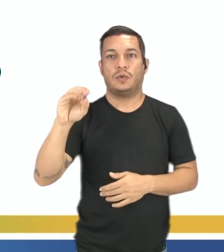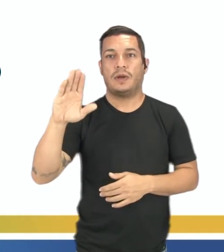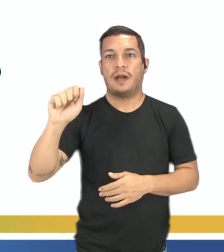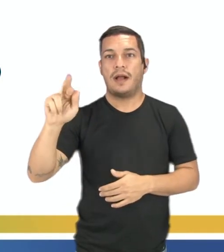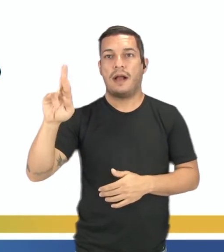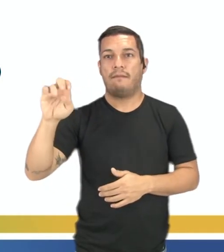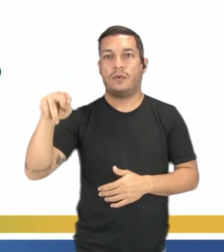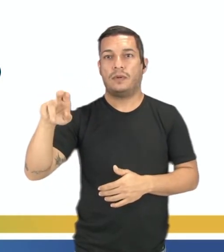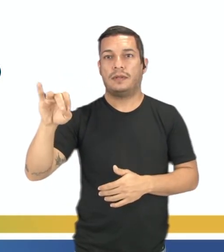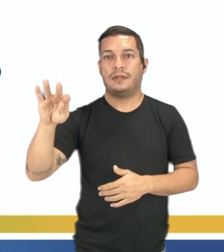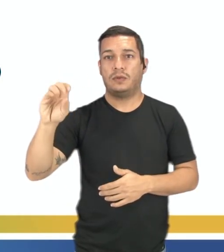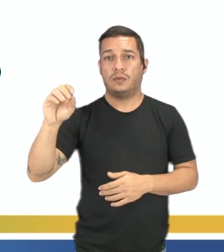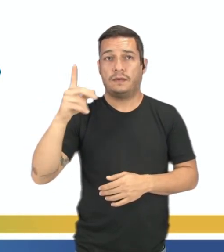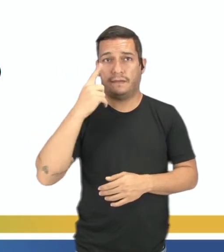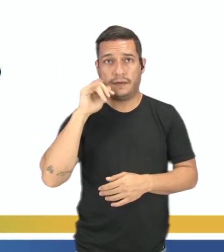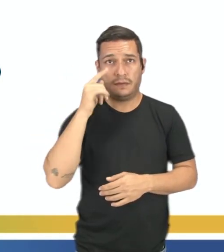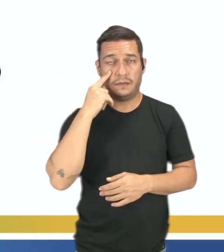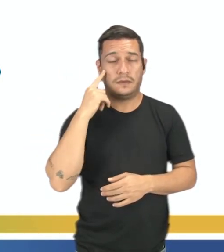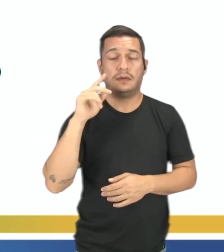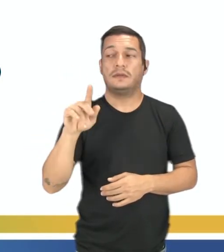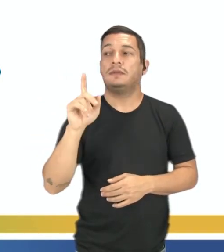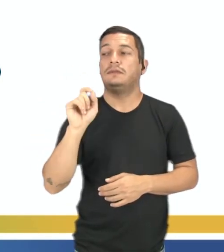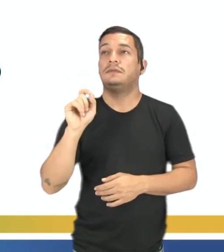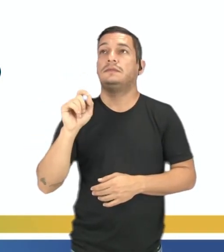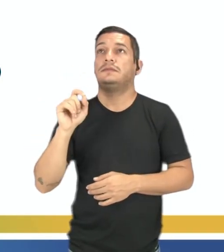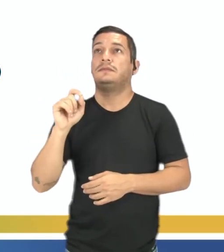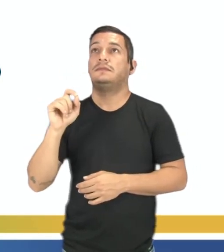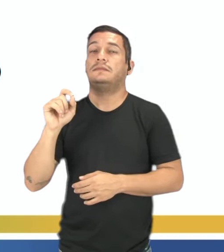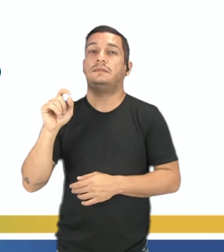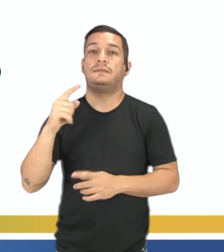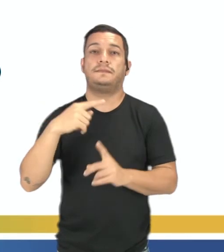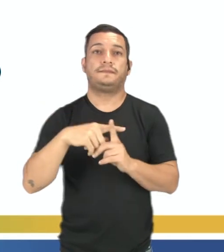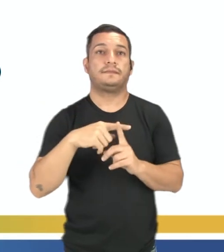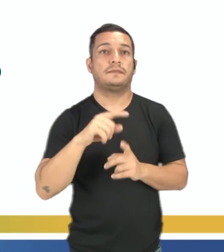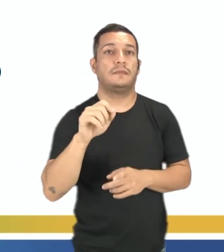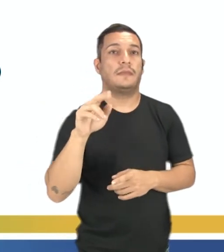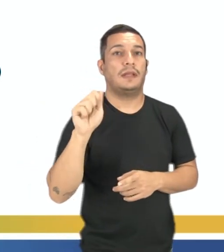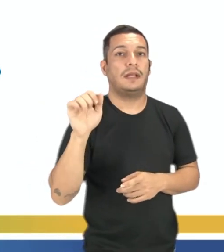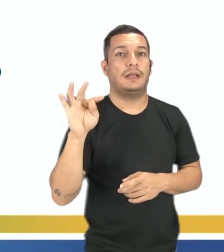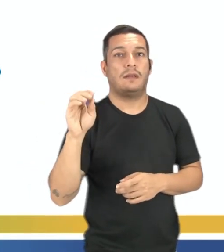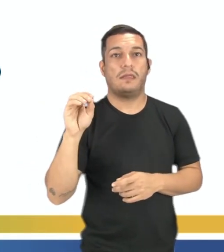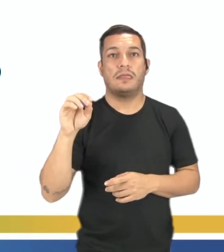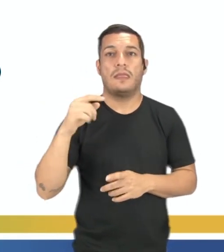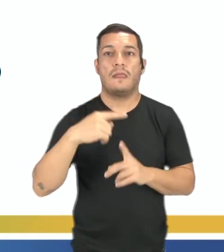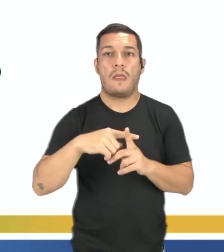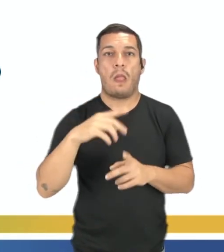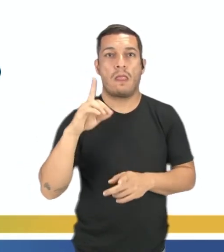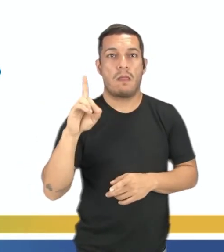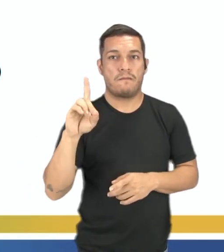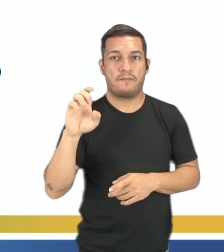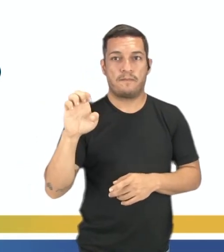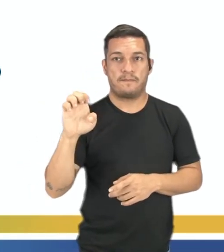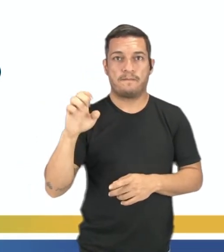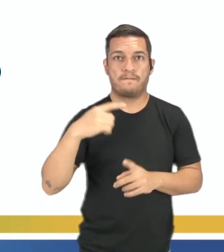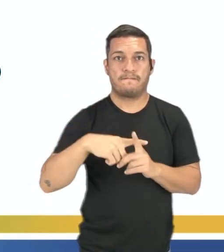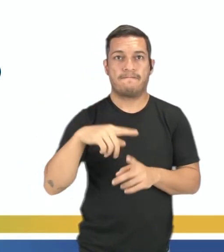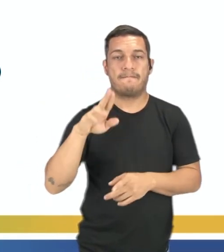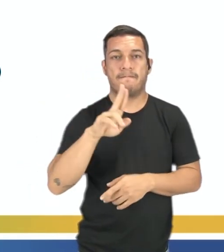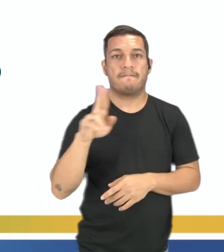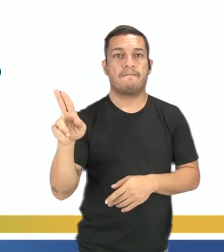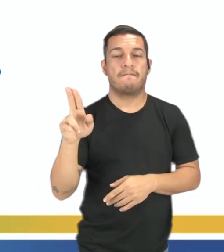hidrocarboneto vai pegar o nome do hidrocarboneto mas há ato mais de